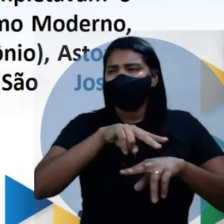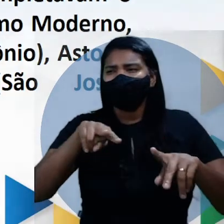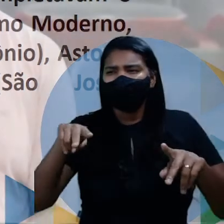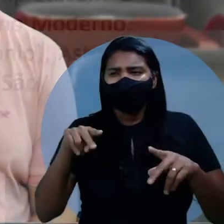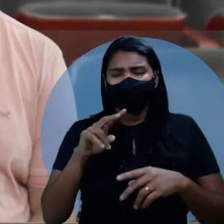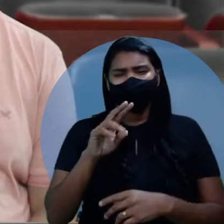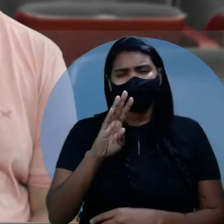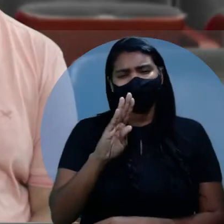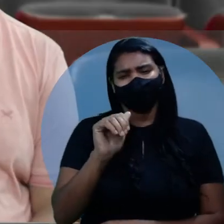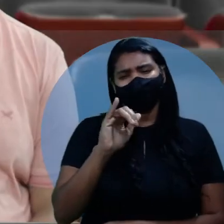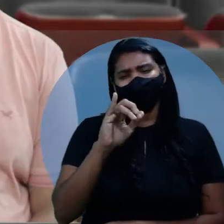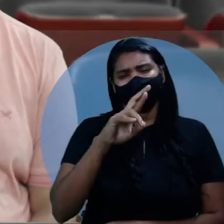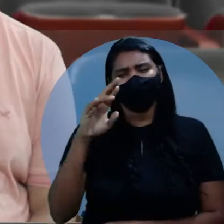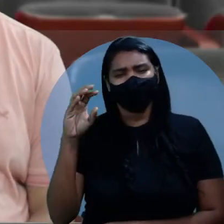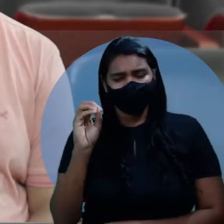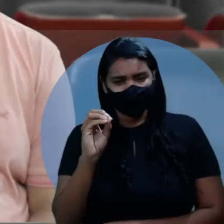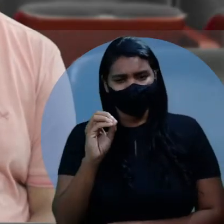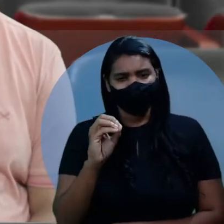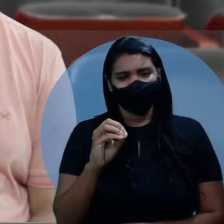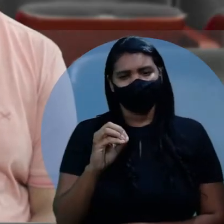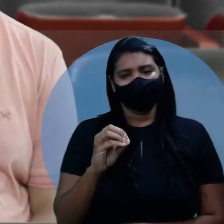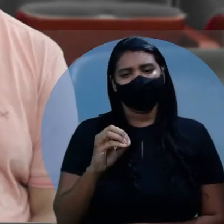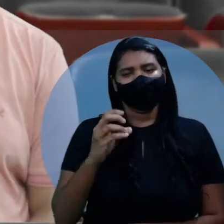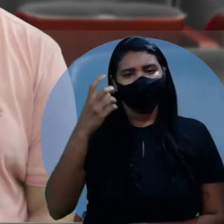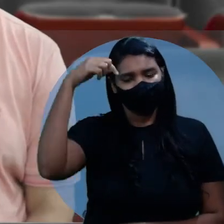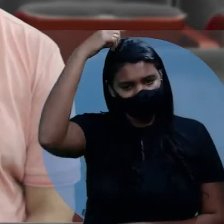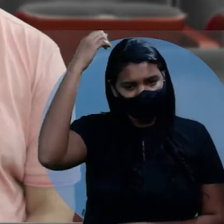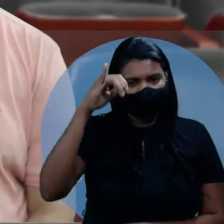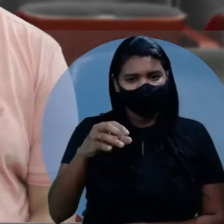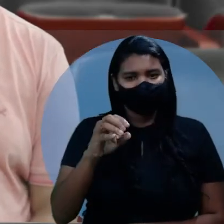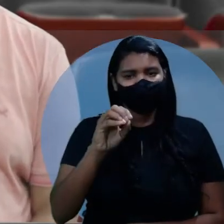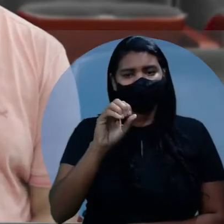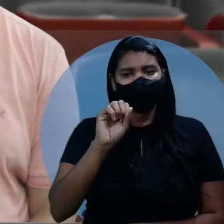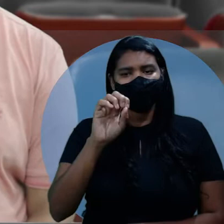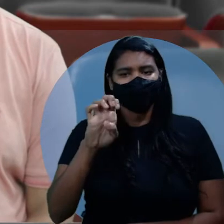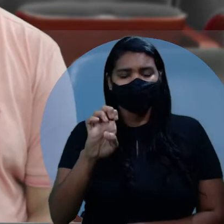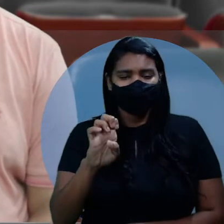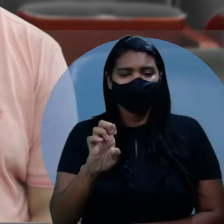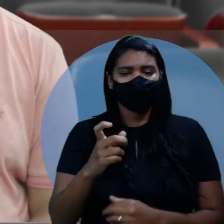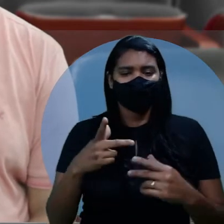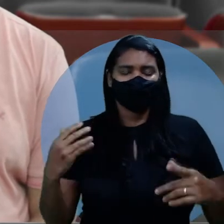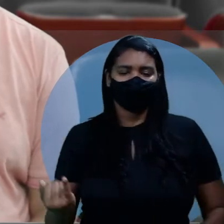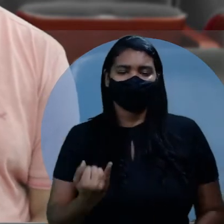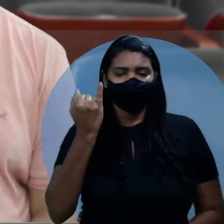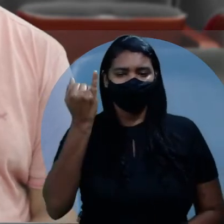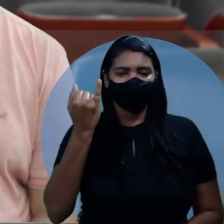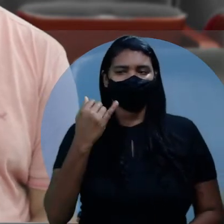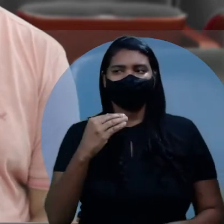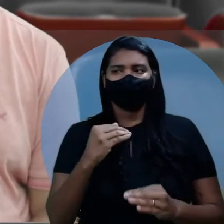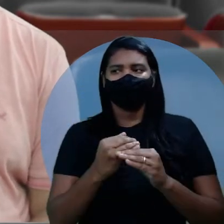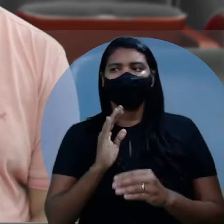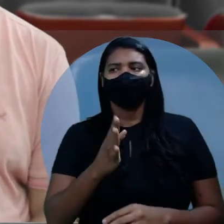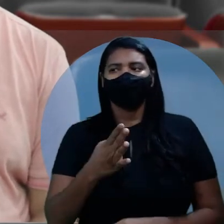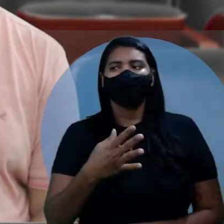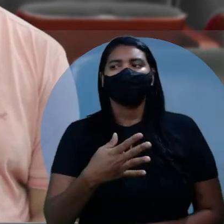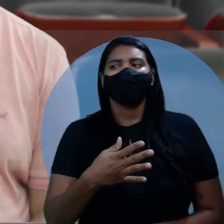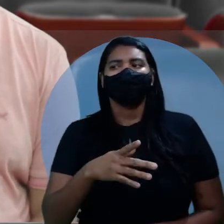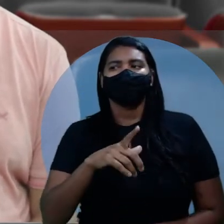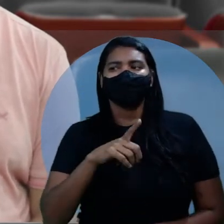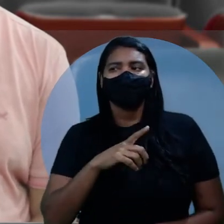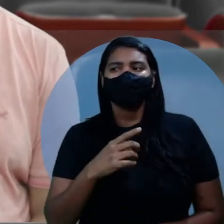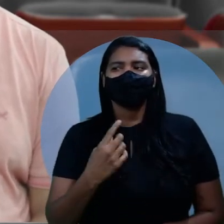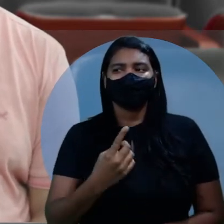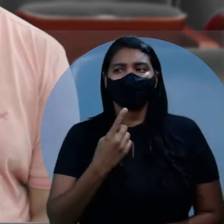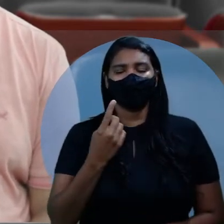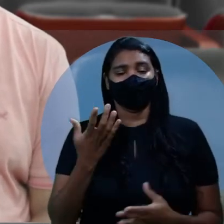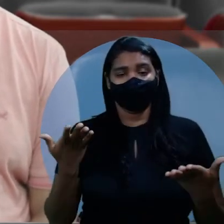de São José. Lembrando que uma coisa muito importante, de todos estes, a gente já tinha dito anteriormente, o único que